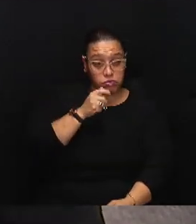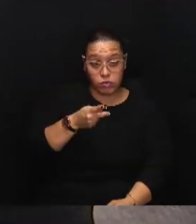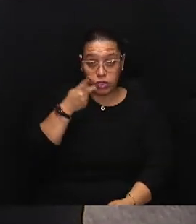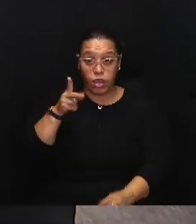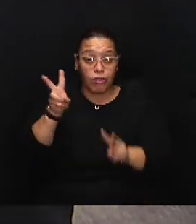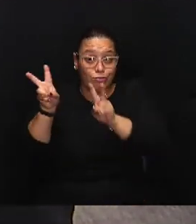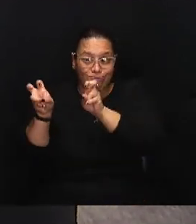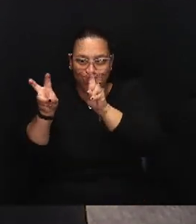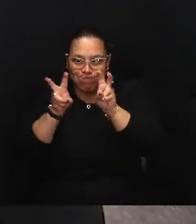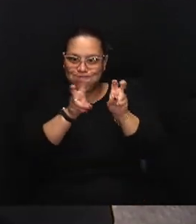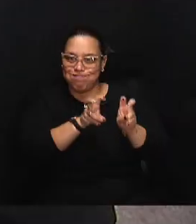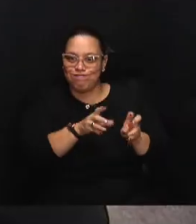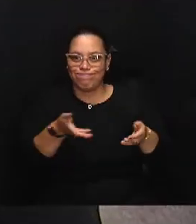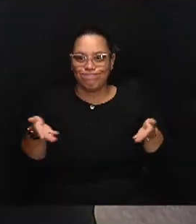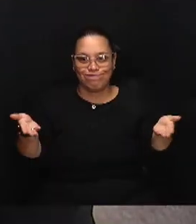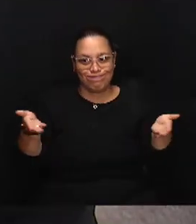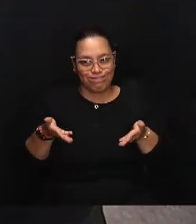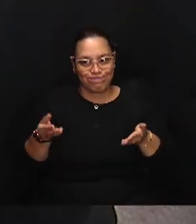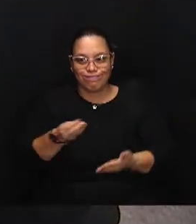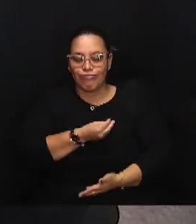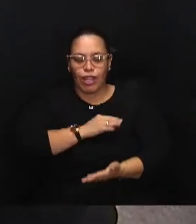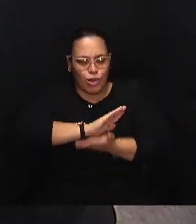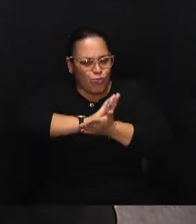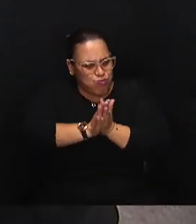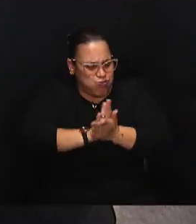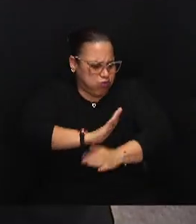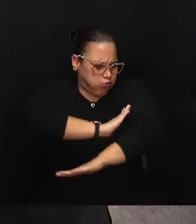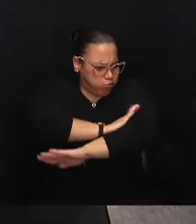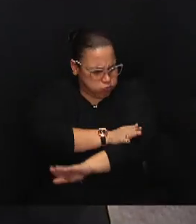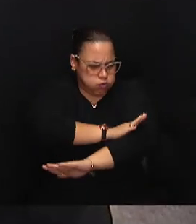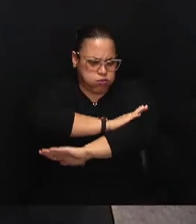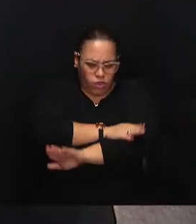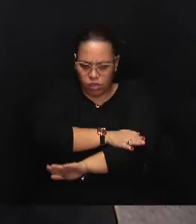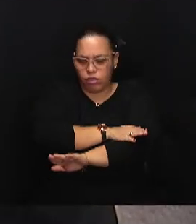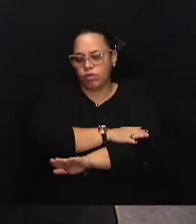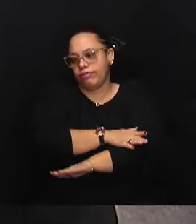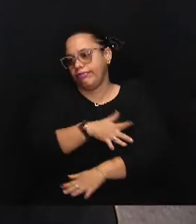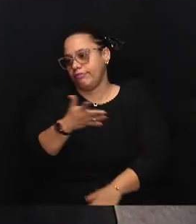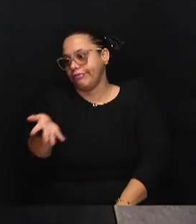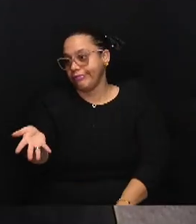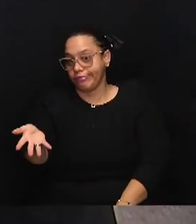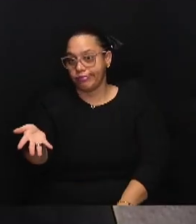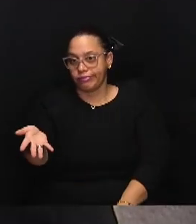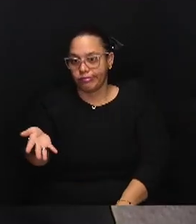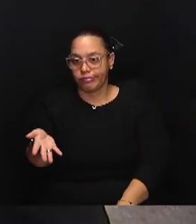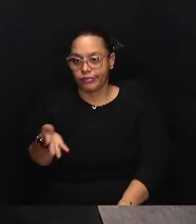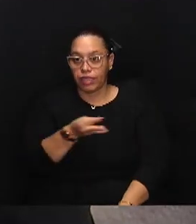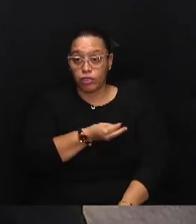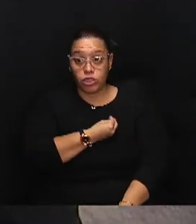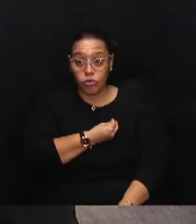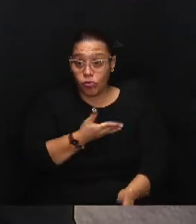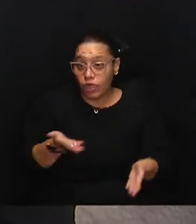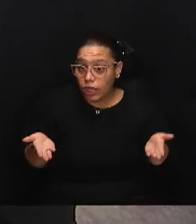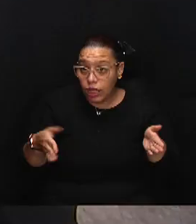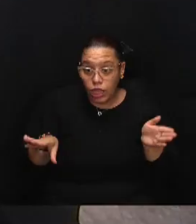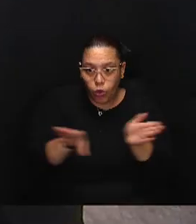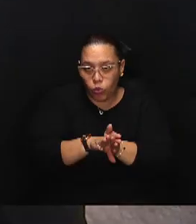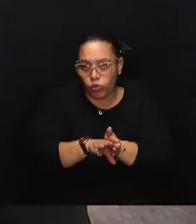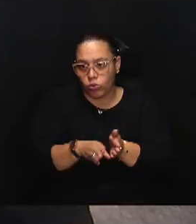temas que a gente até hoje vive, racismo, enfim, um monte de coisa, que